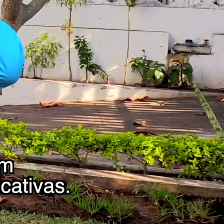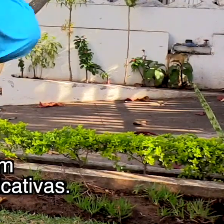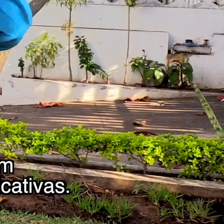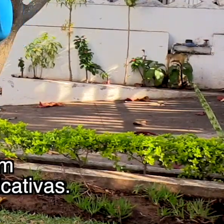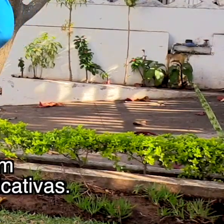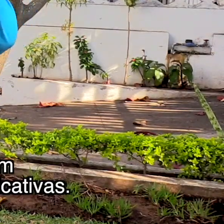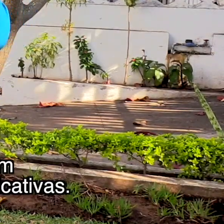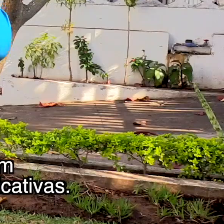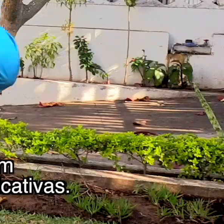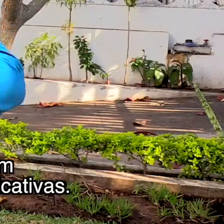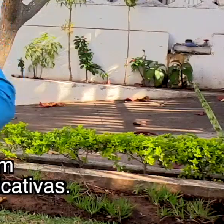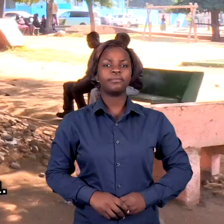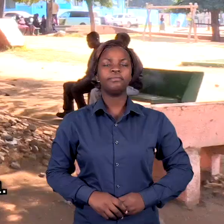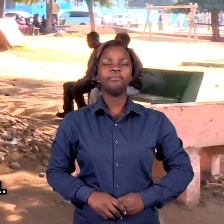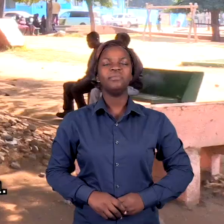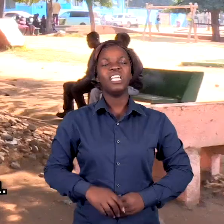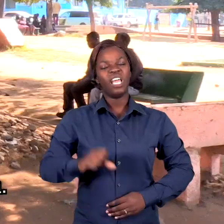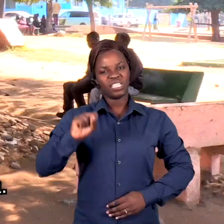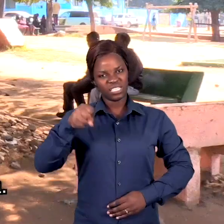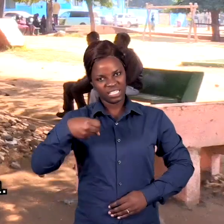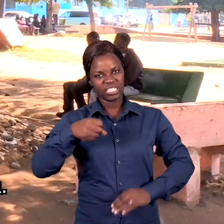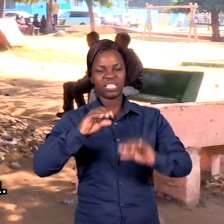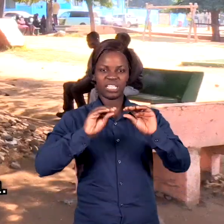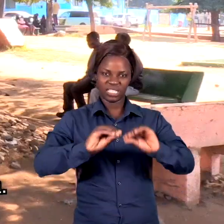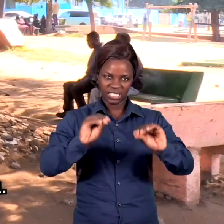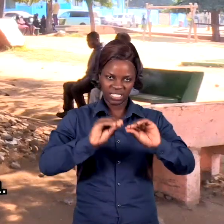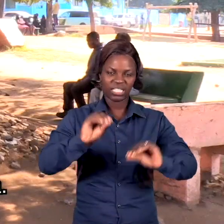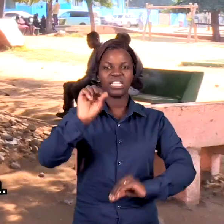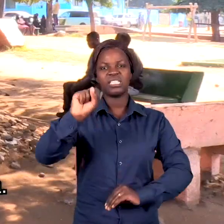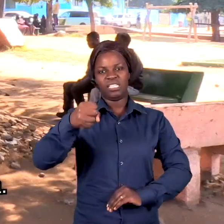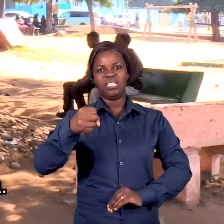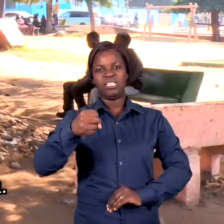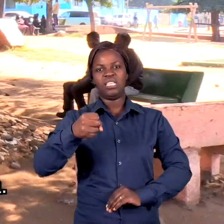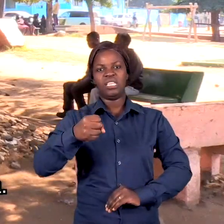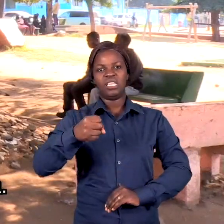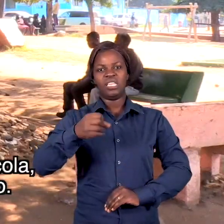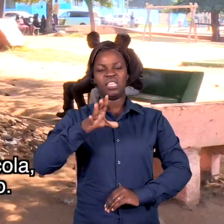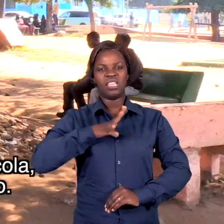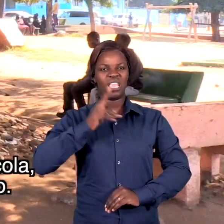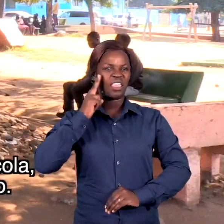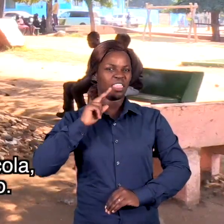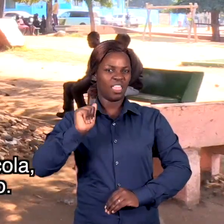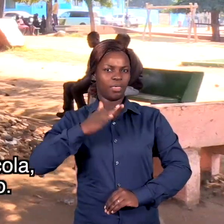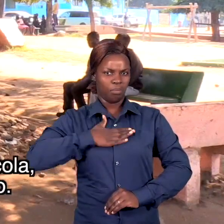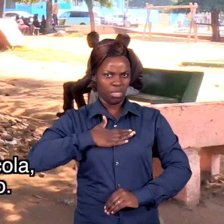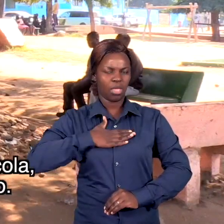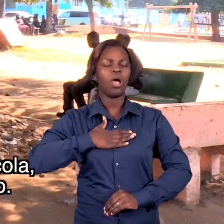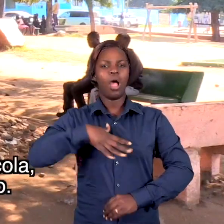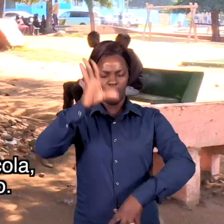prevalecem lacunas significativas. Ensinam sempre. Estou a ver essa minha outra menininha, nem assim deixei ela, estava na